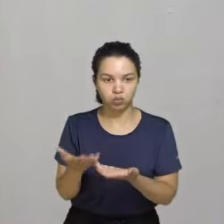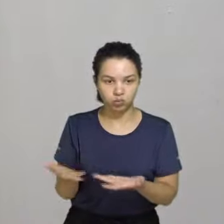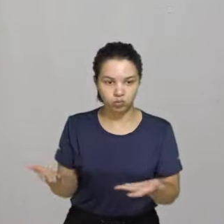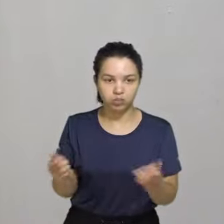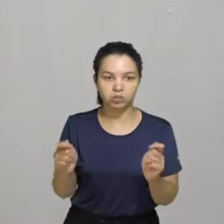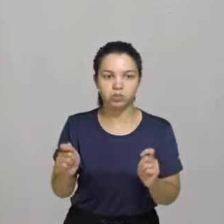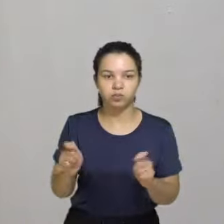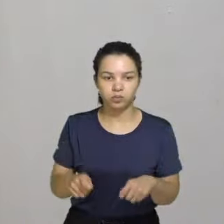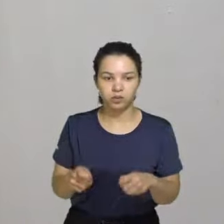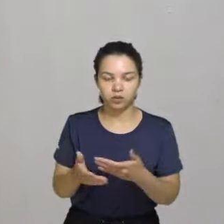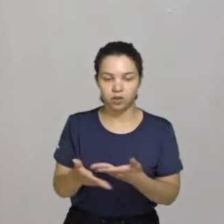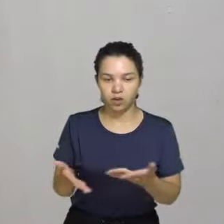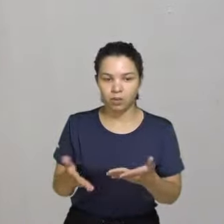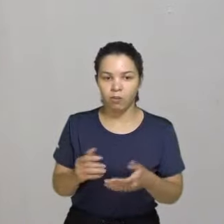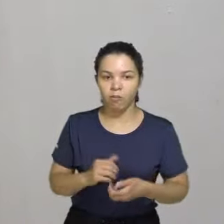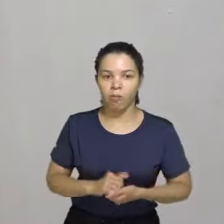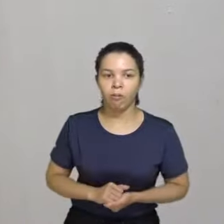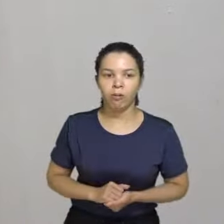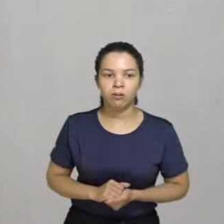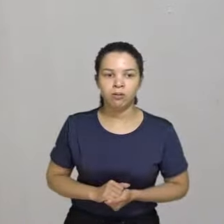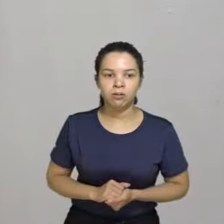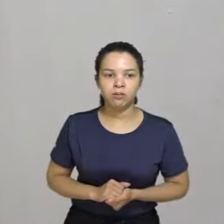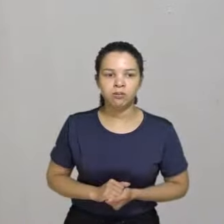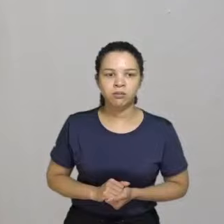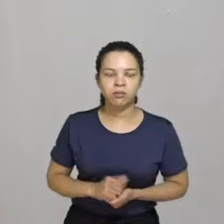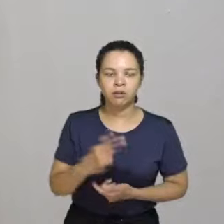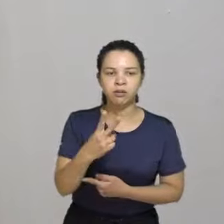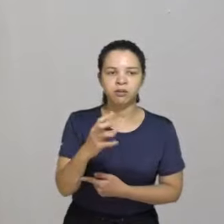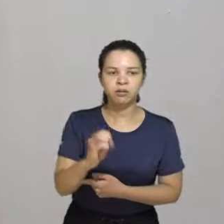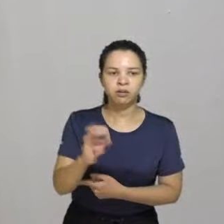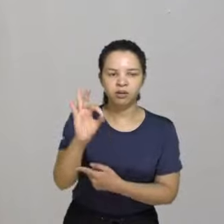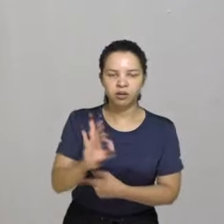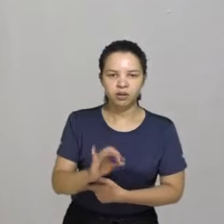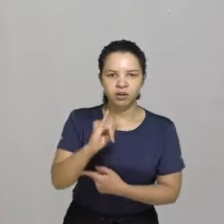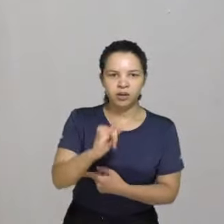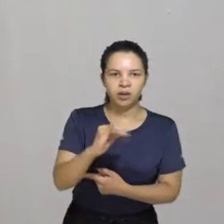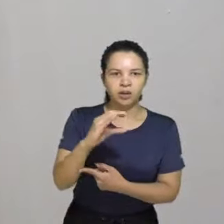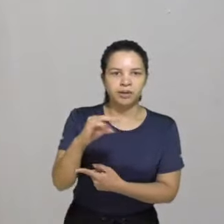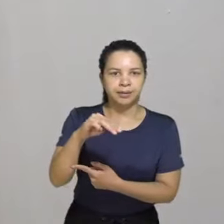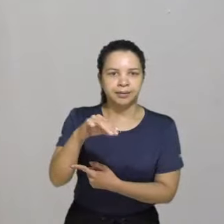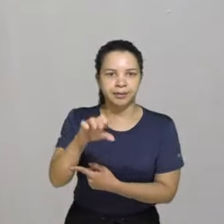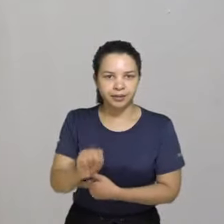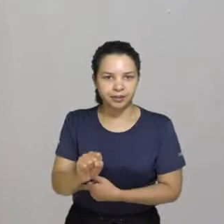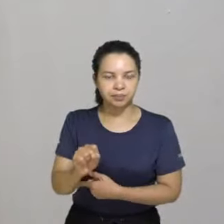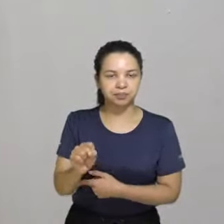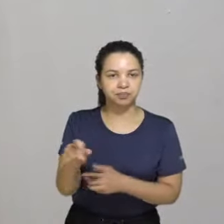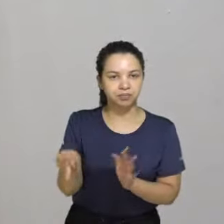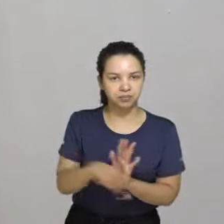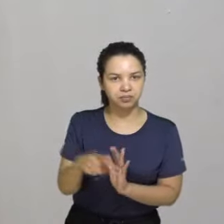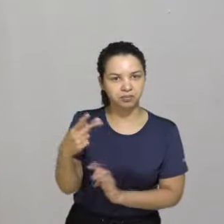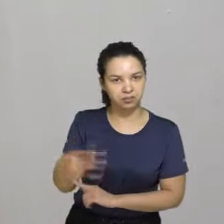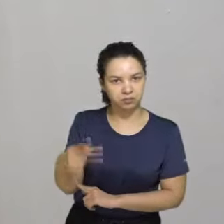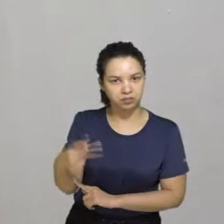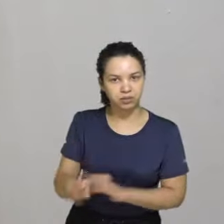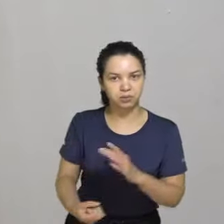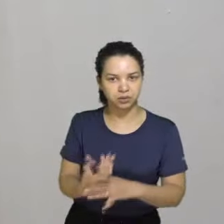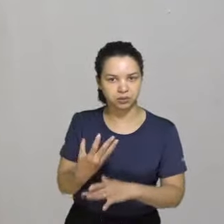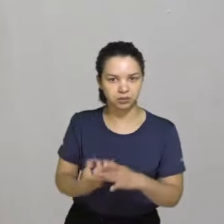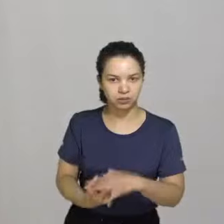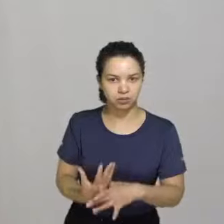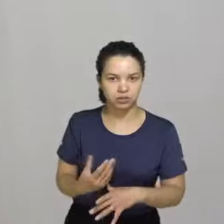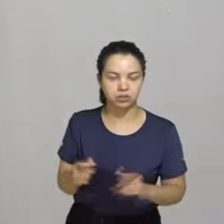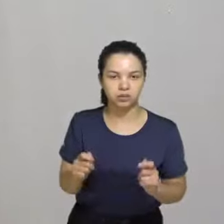com que elas possam reter 20% do ICMS dela mesmo produzido, fazendo